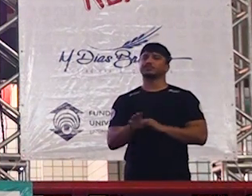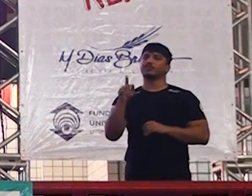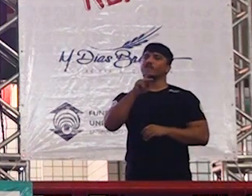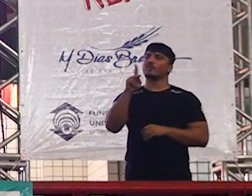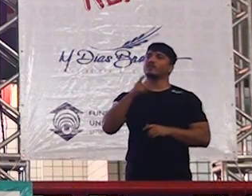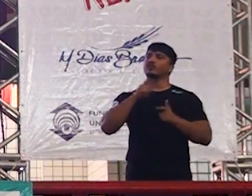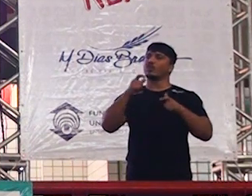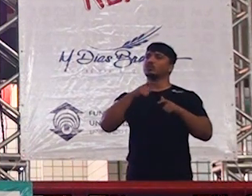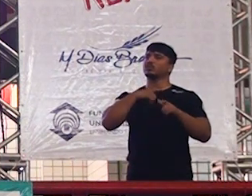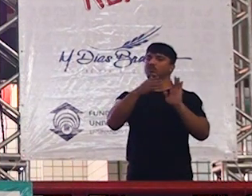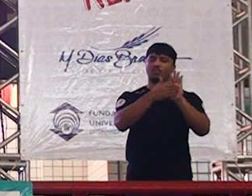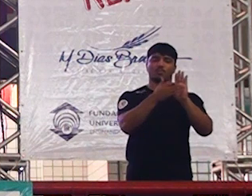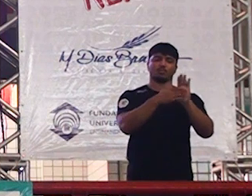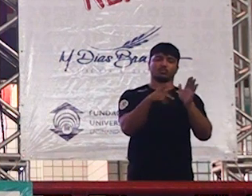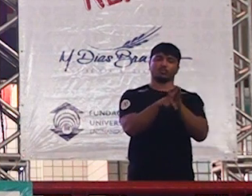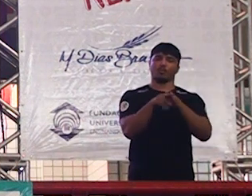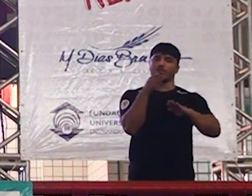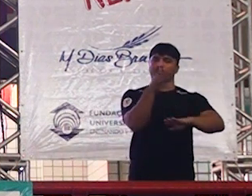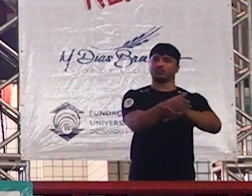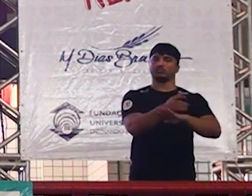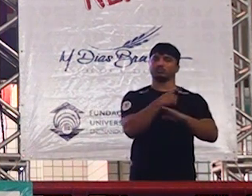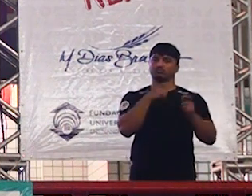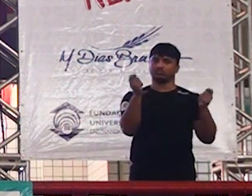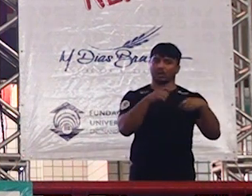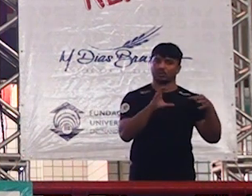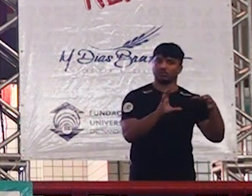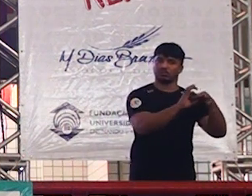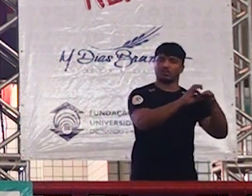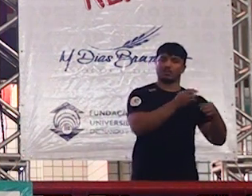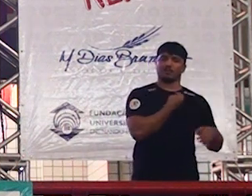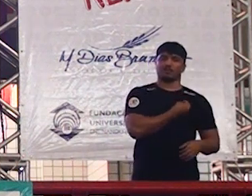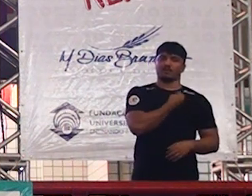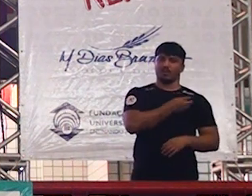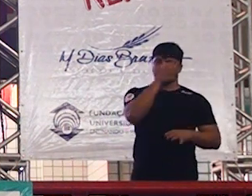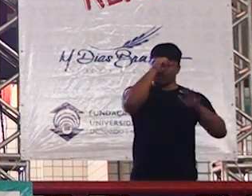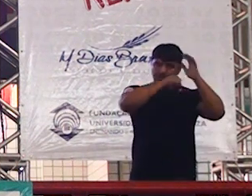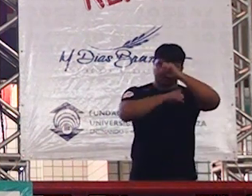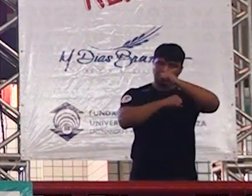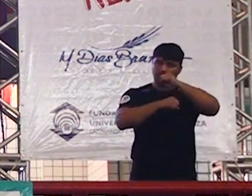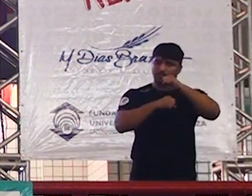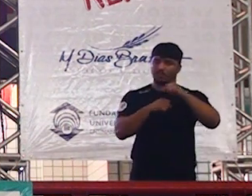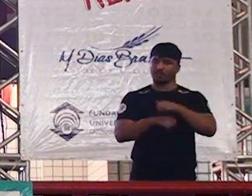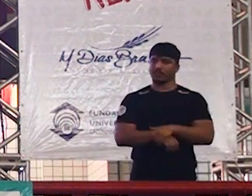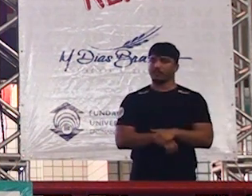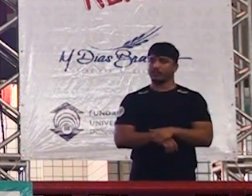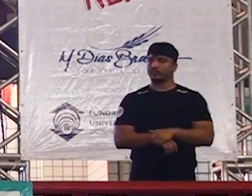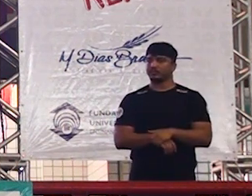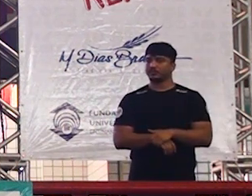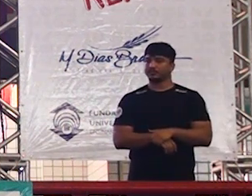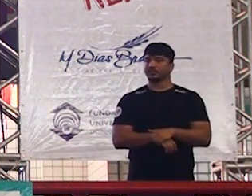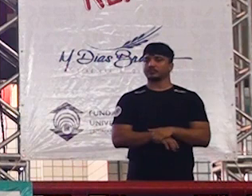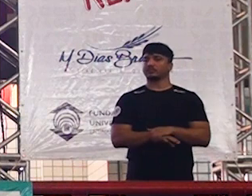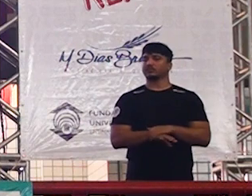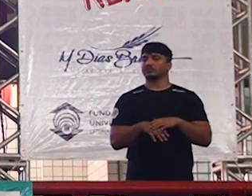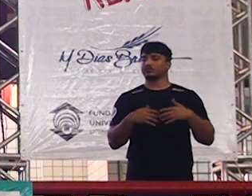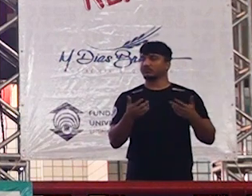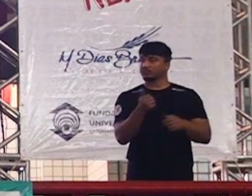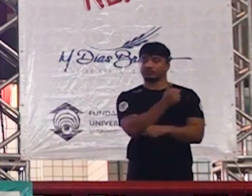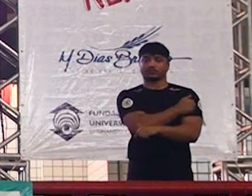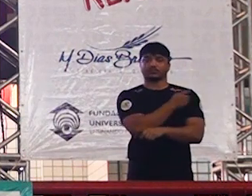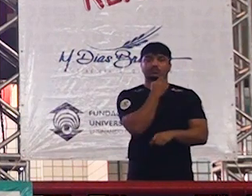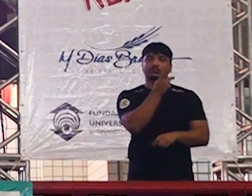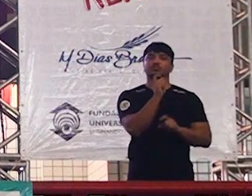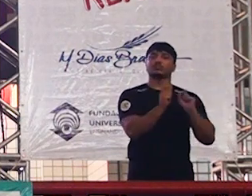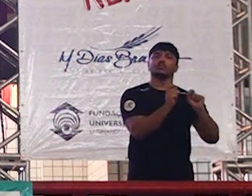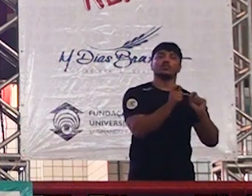professor, onde a proposta de intervenção se encaixaria no tema viver e aprender, aquele tema filosófico, né? O aluno ia dizer